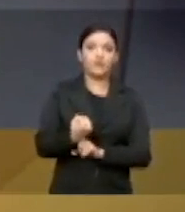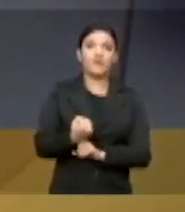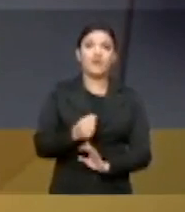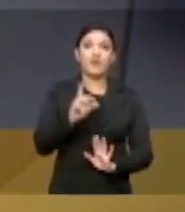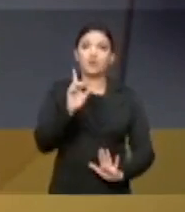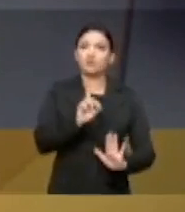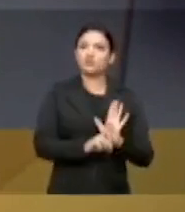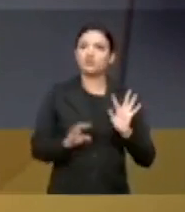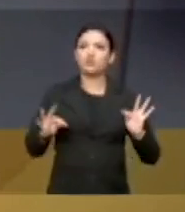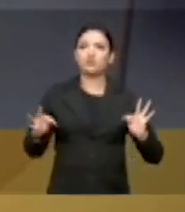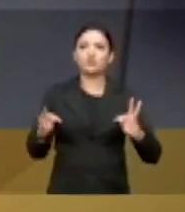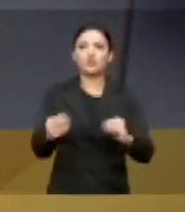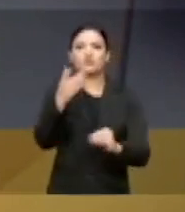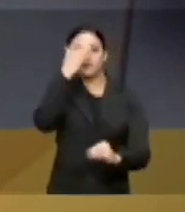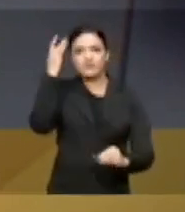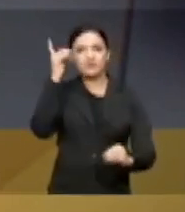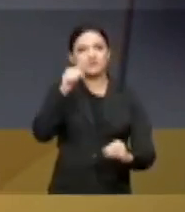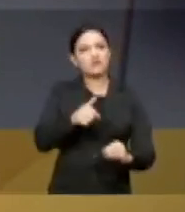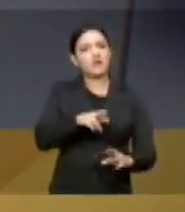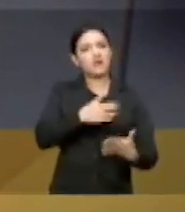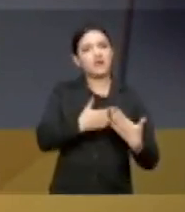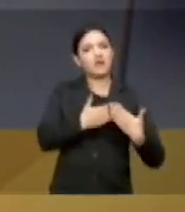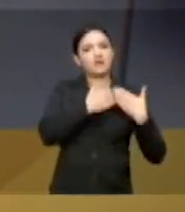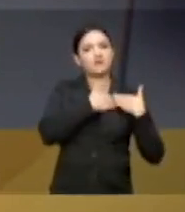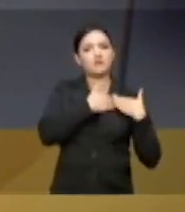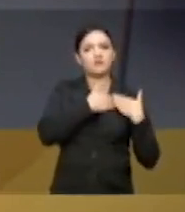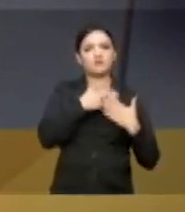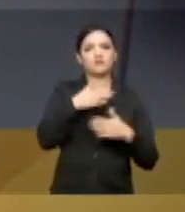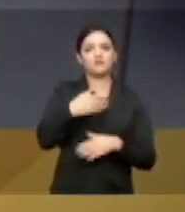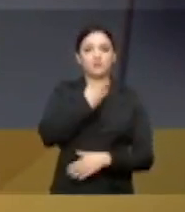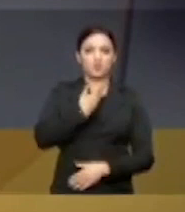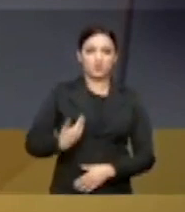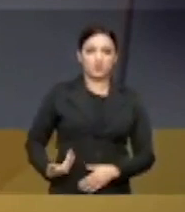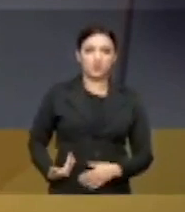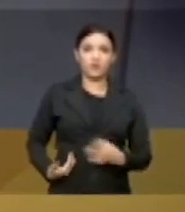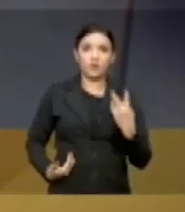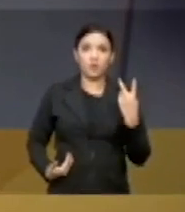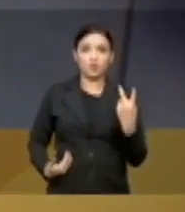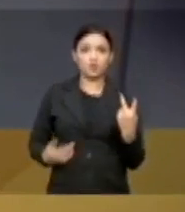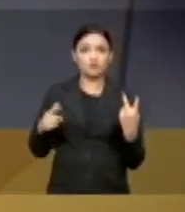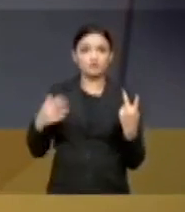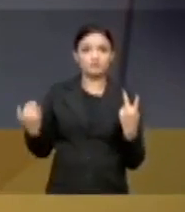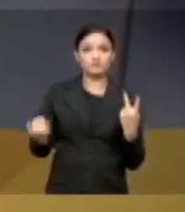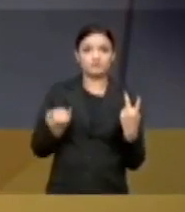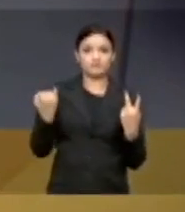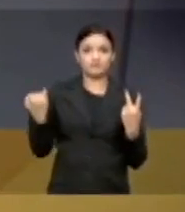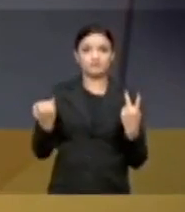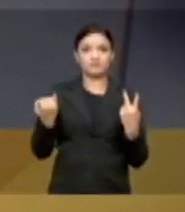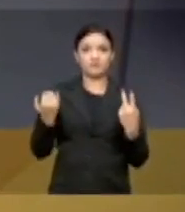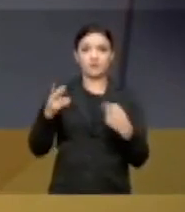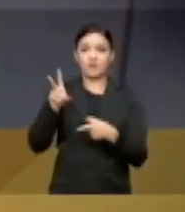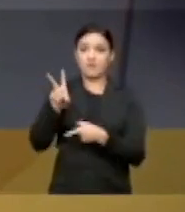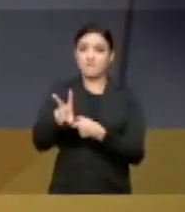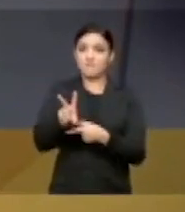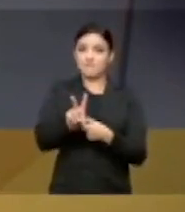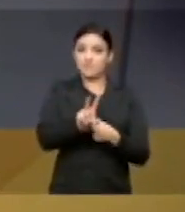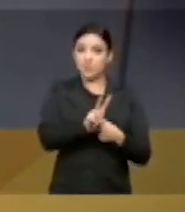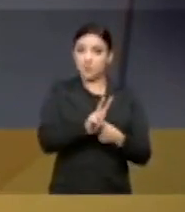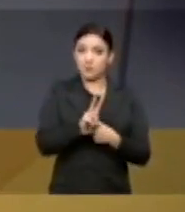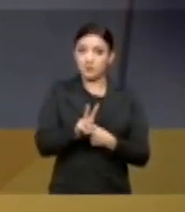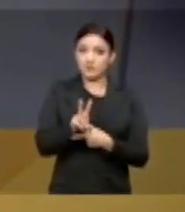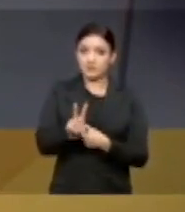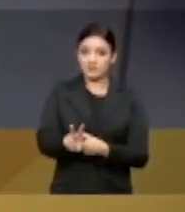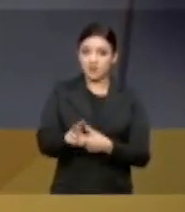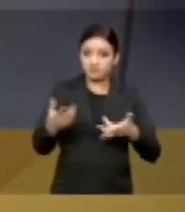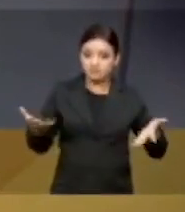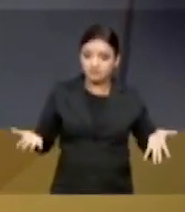do Estado, são ambas direitos fundamentais cujas proteção, realização